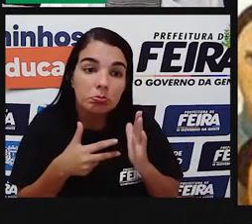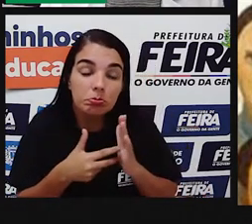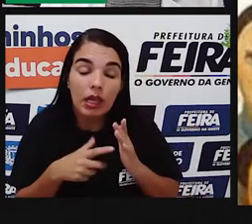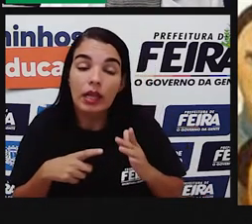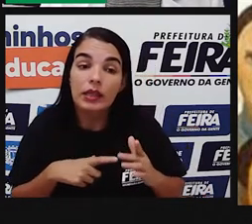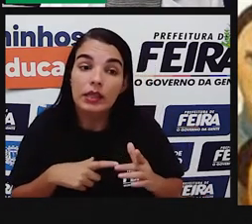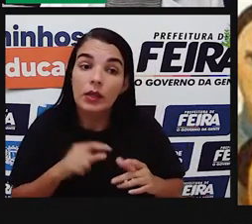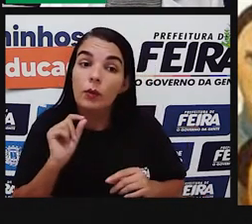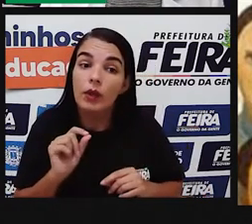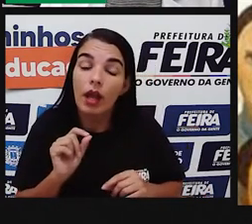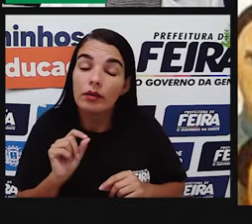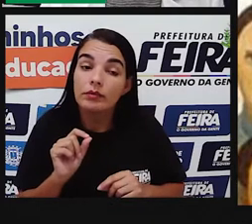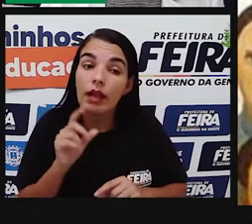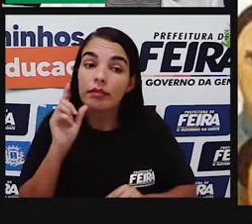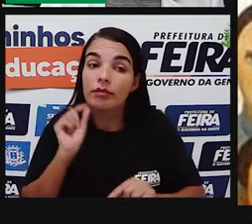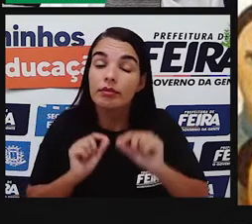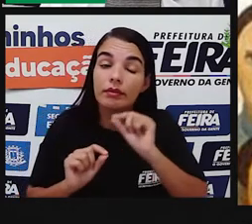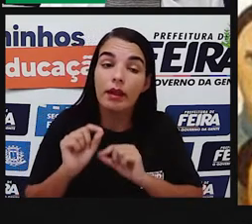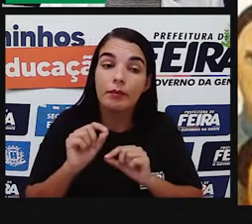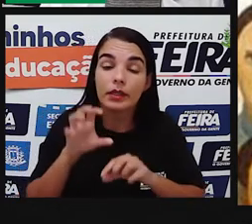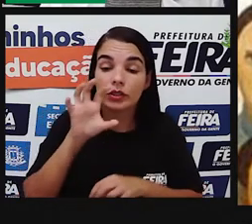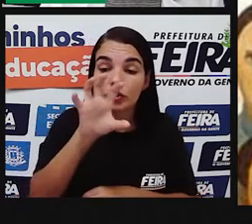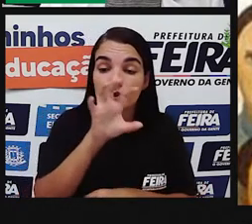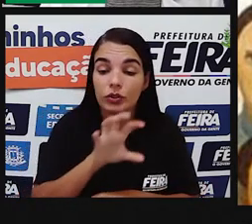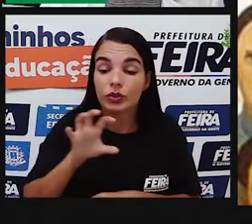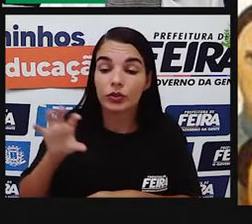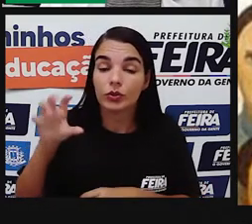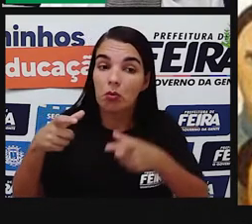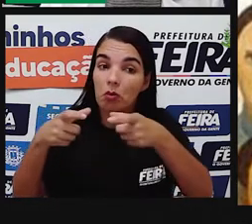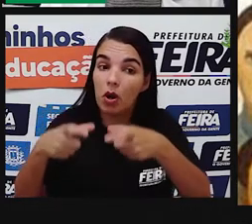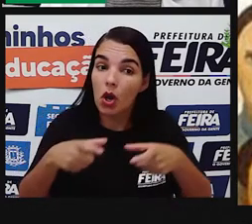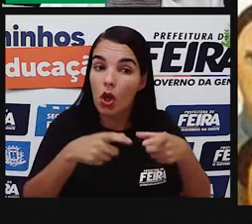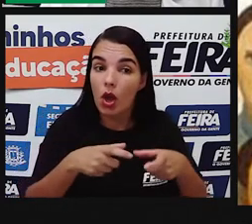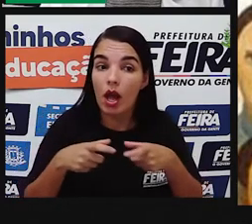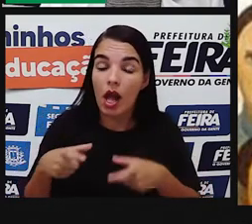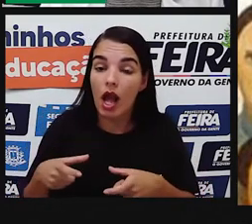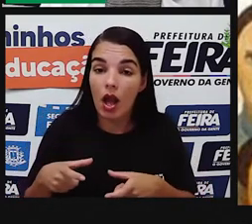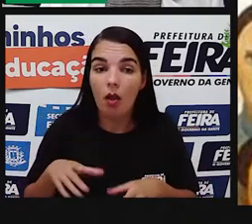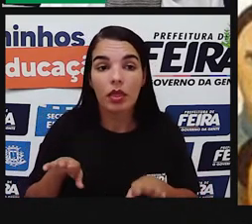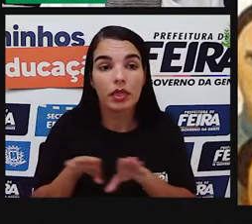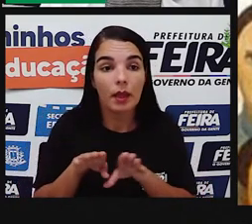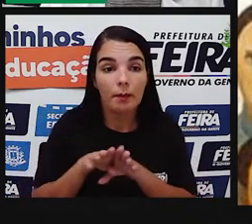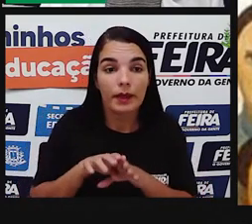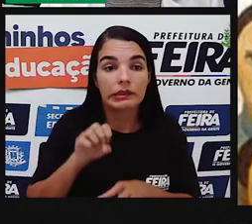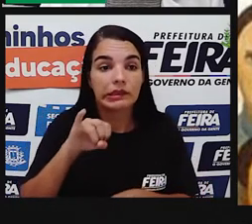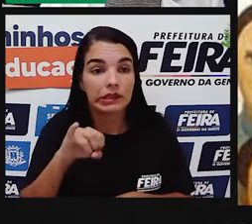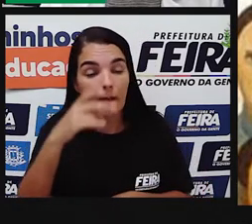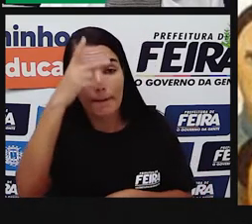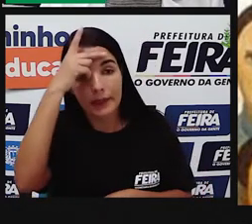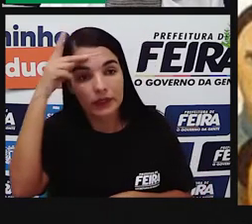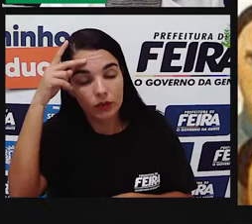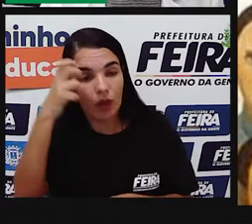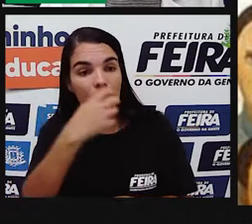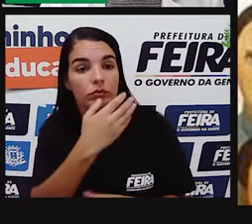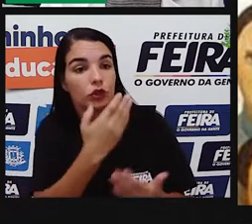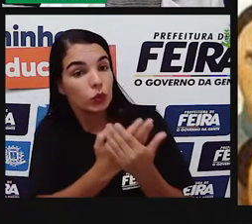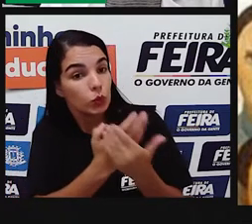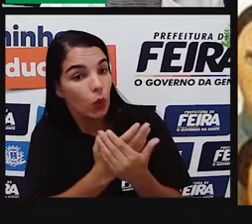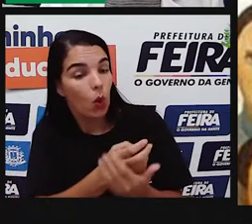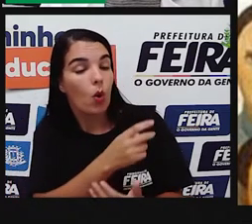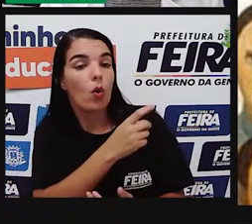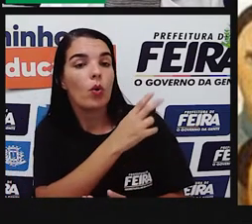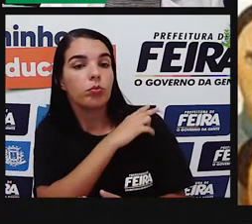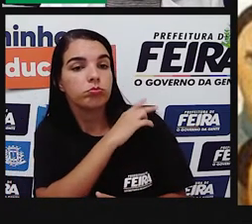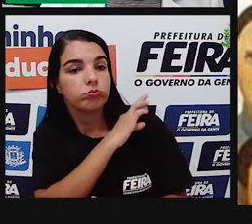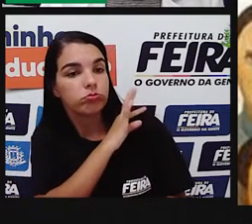local, depende do nível de escolaridade, depende da história,